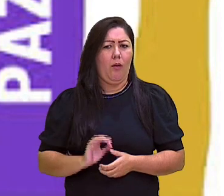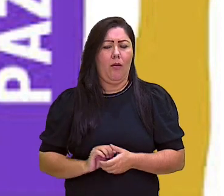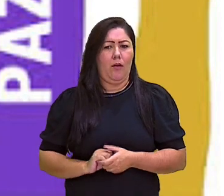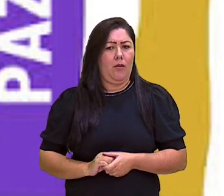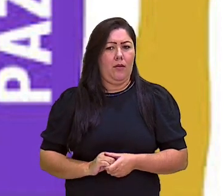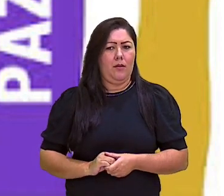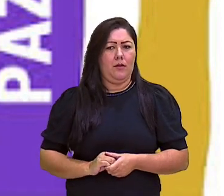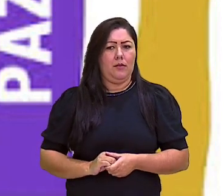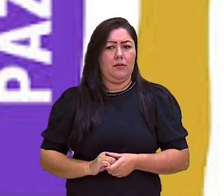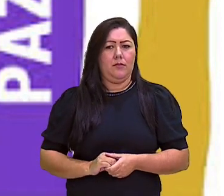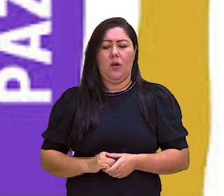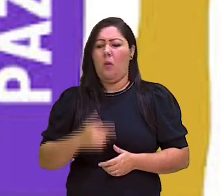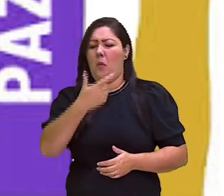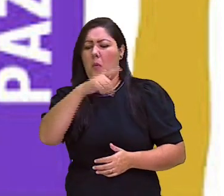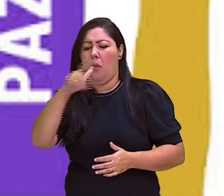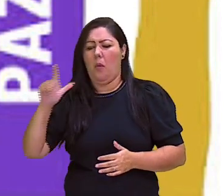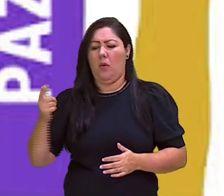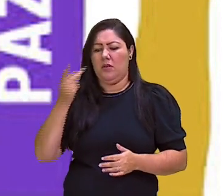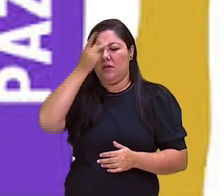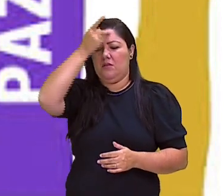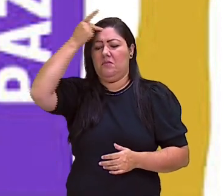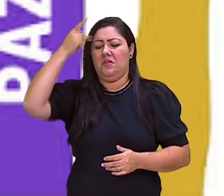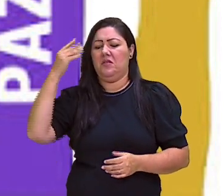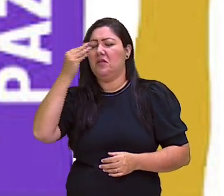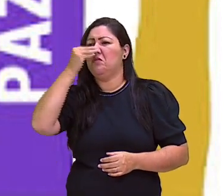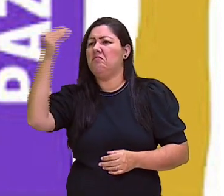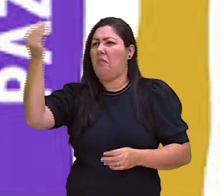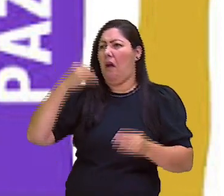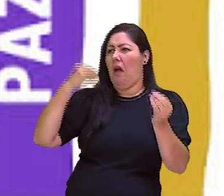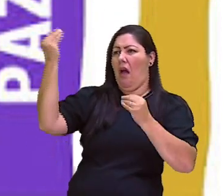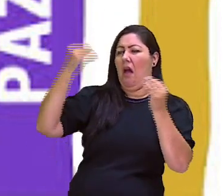outra forma arbitrária de